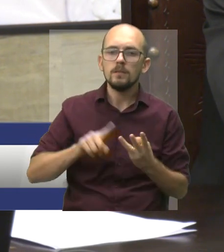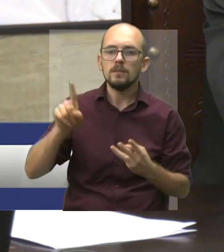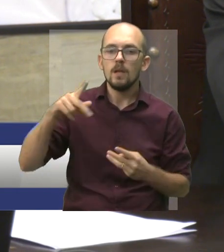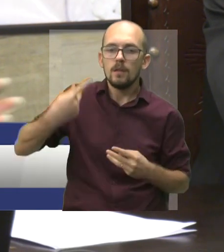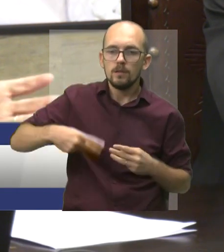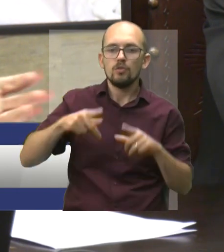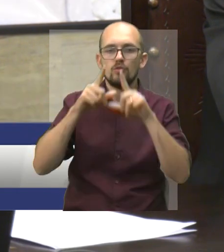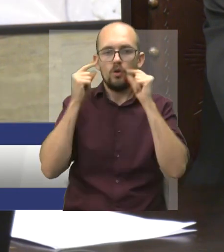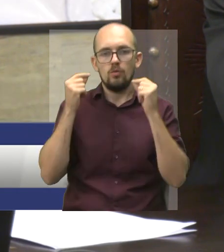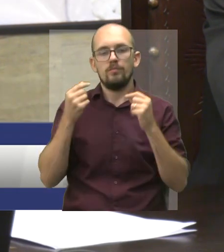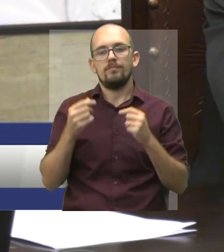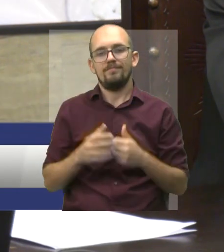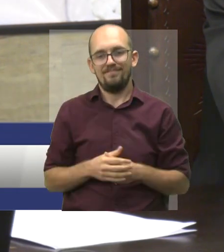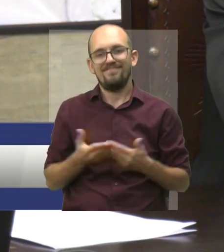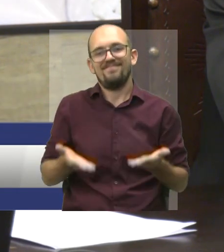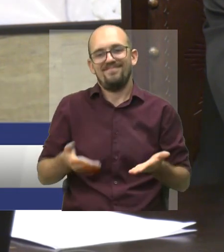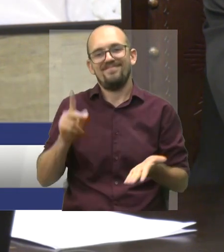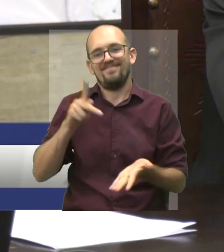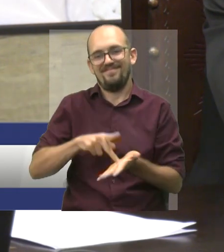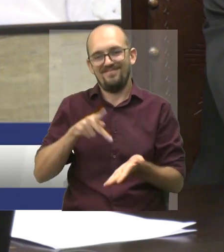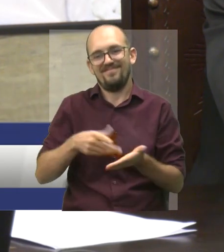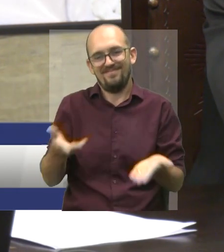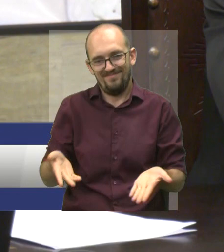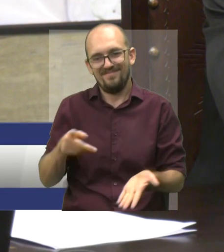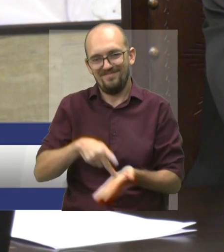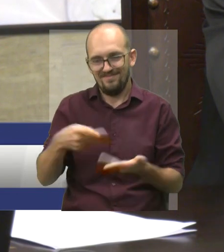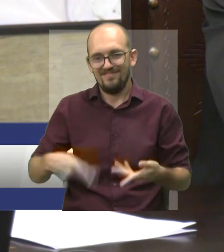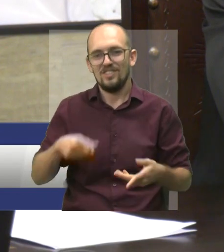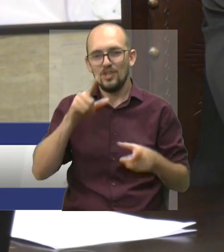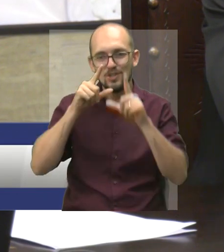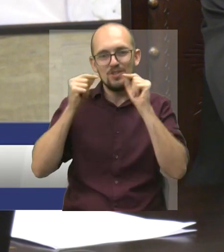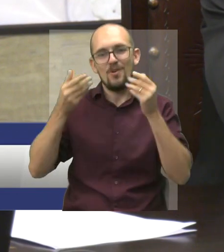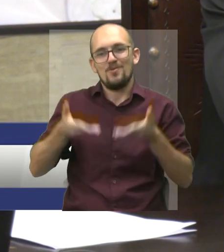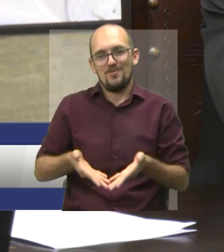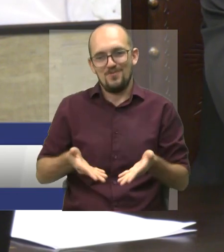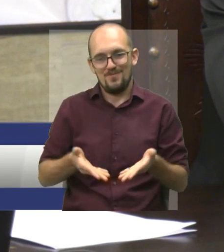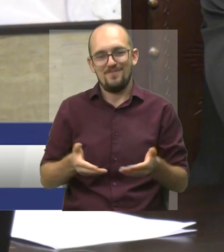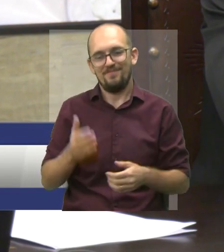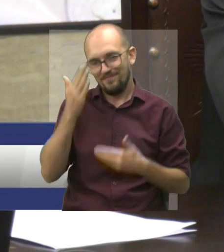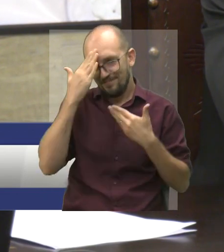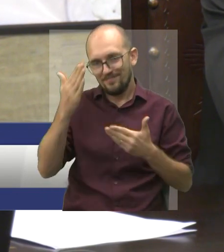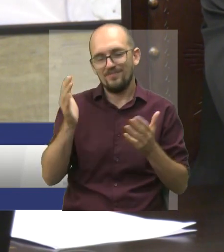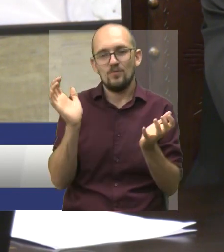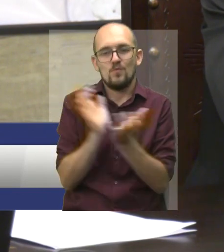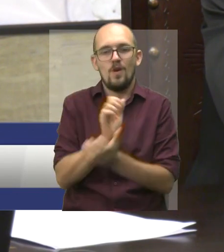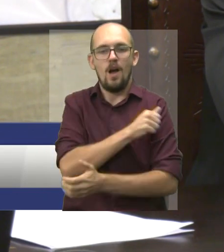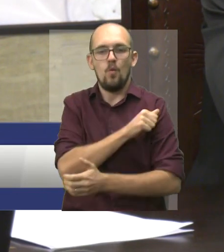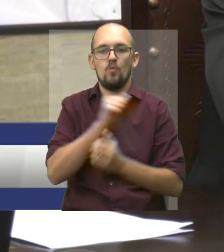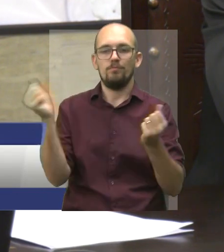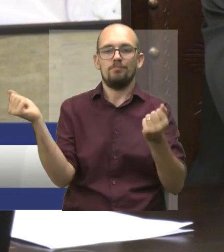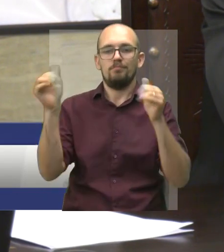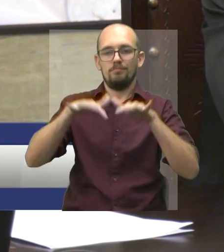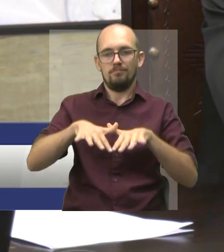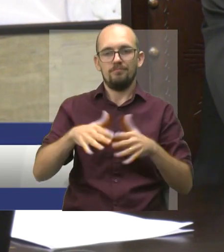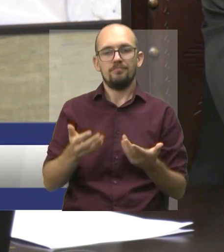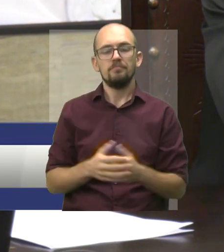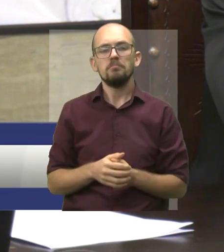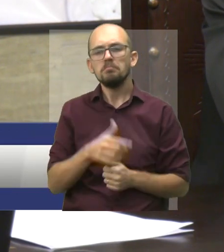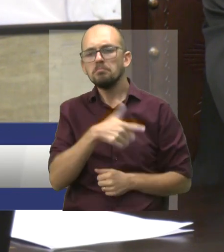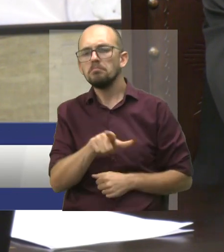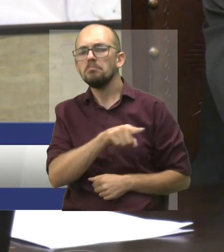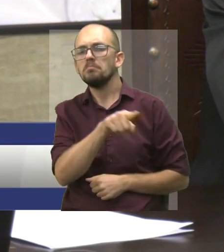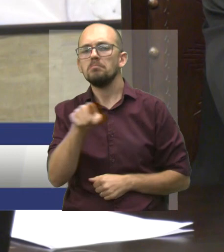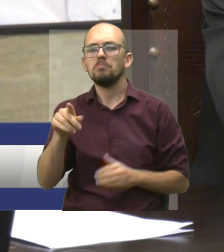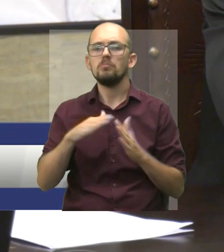Jaú, minha terra natal. Jaú, muito obrigado pela presença de vocês. Tem mais alguma escola